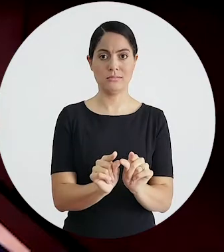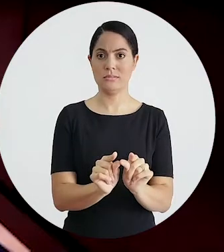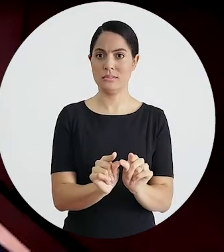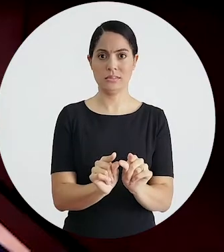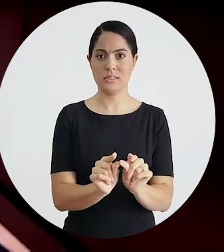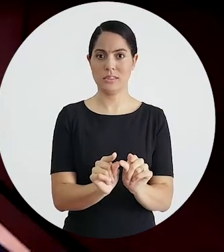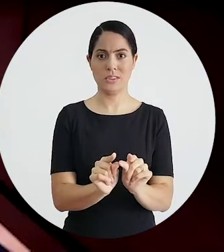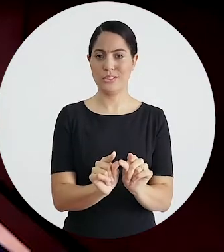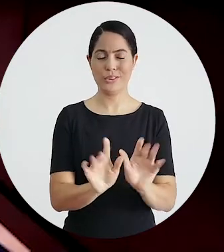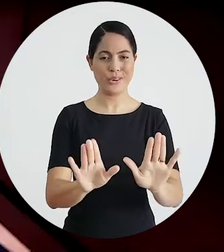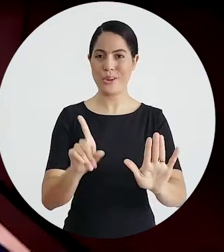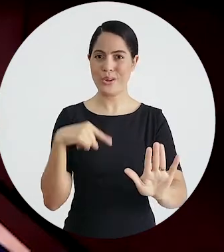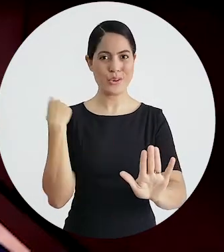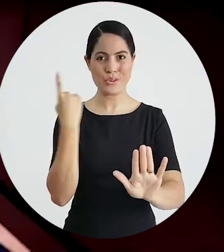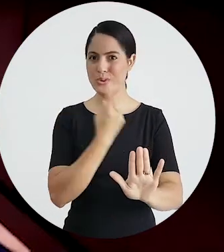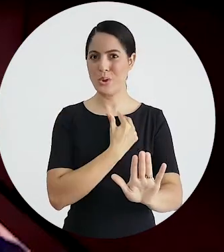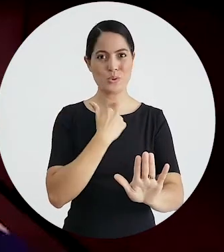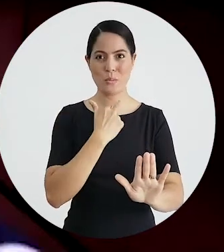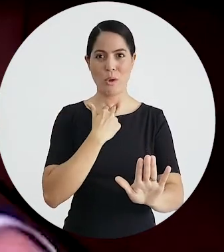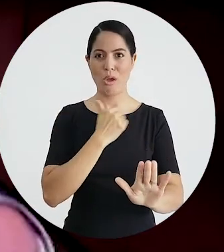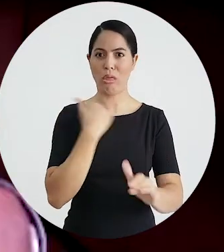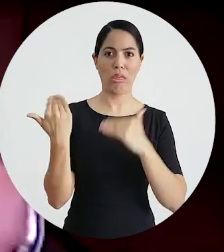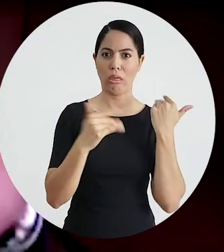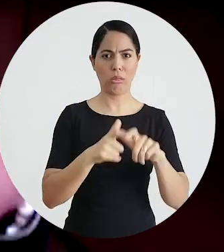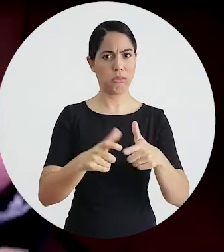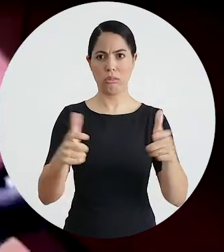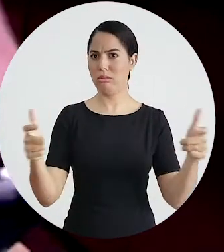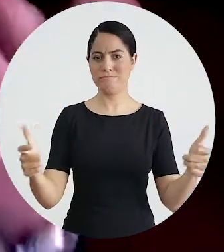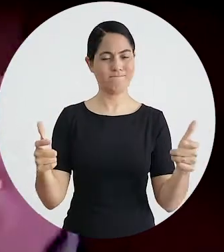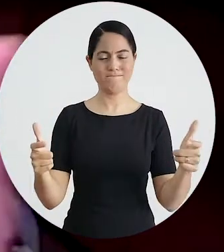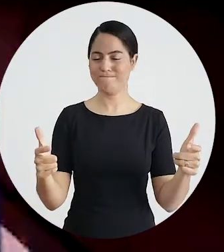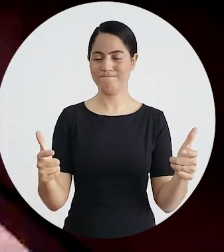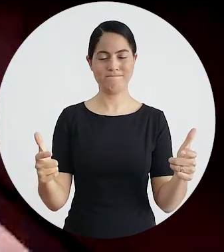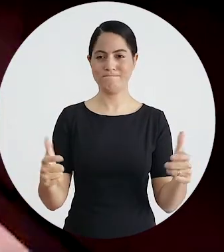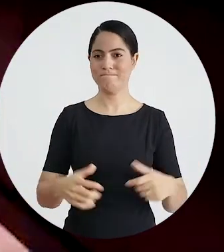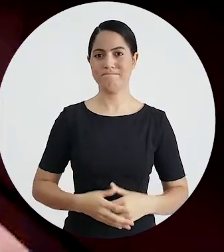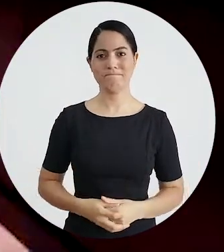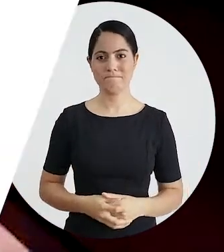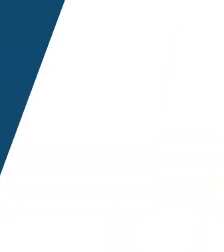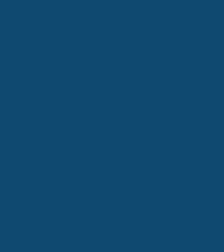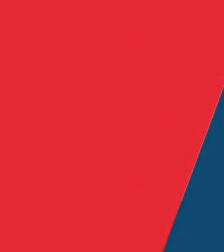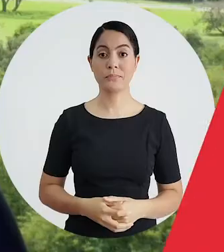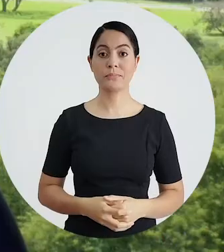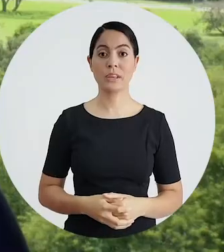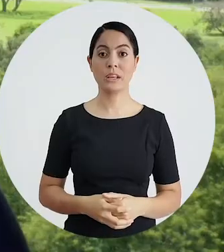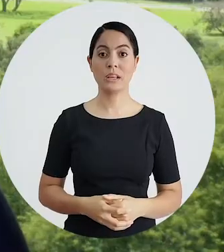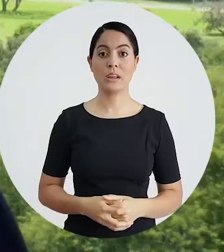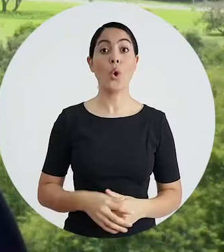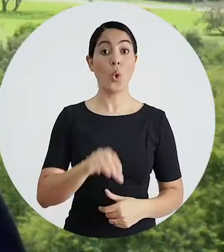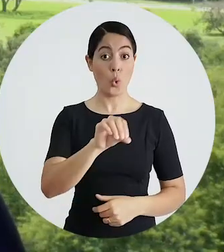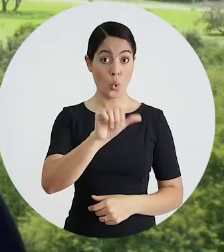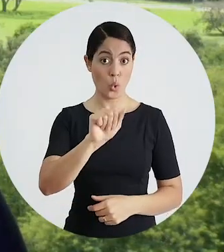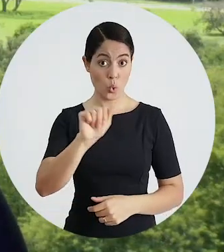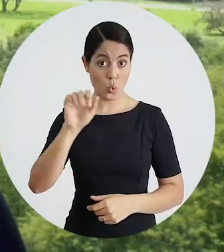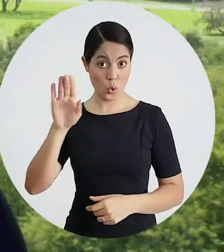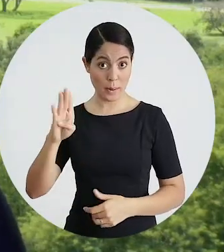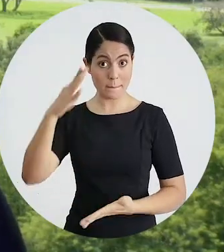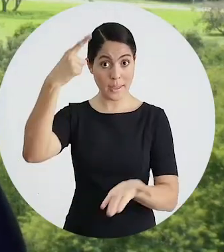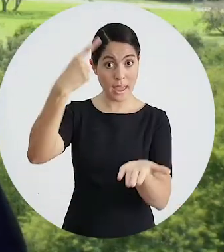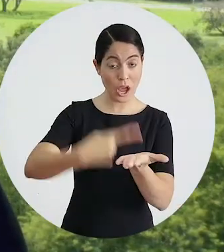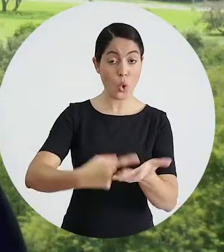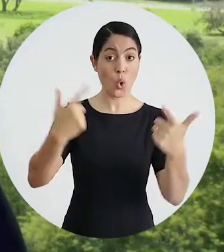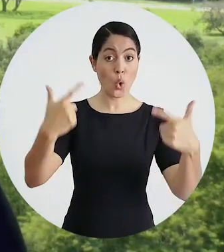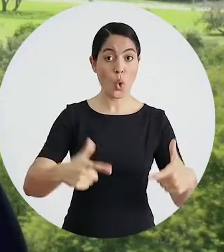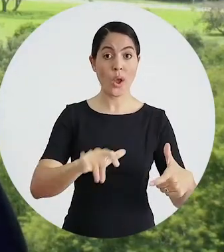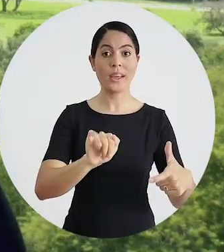em nosso país ou não possibilitar que o número de mortos amplie ainda mais. A OAB Nacional fechou